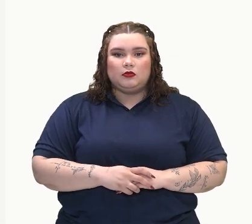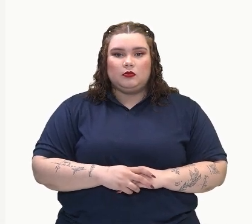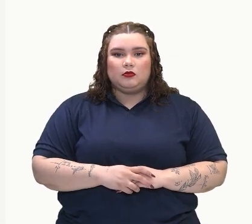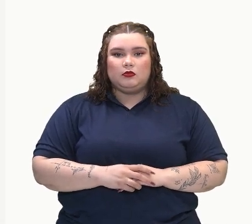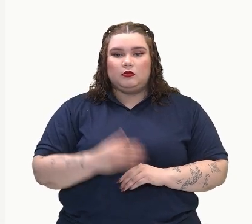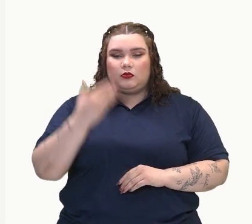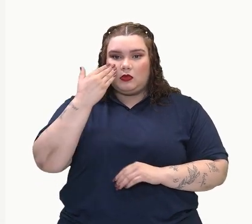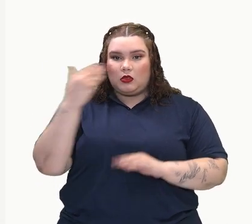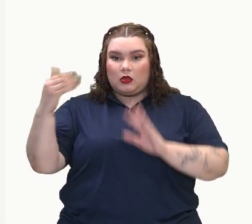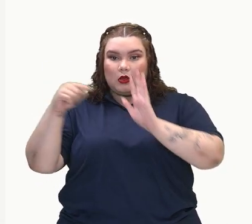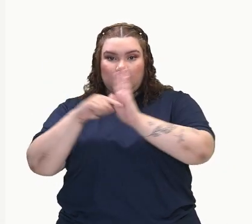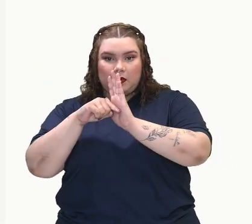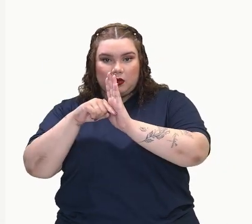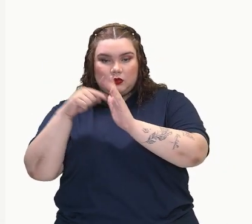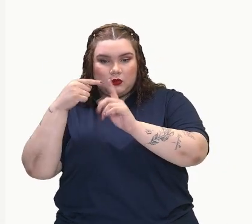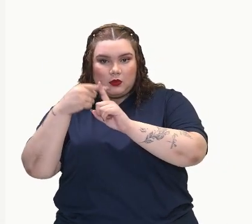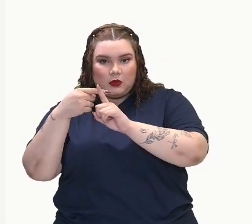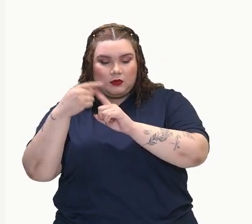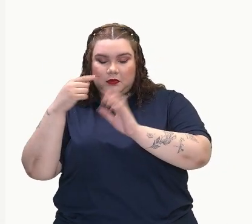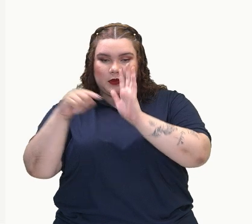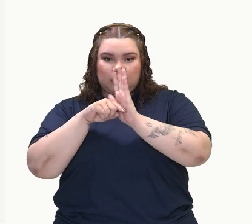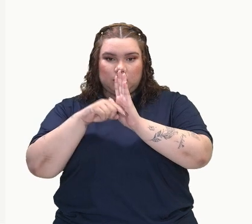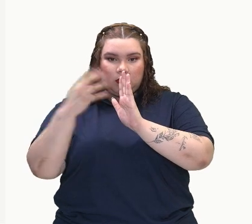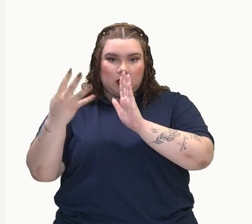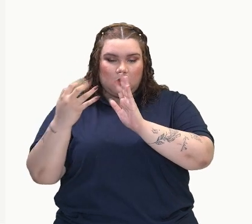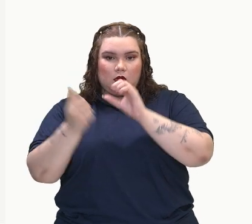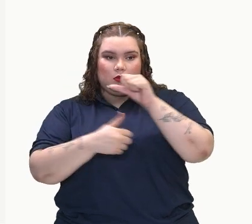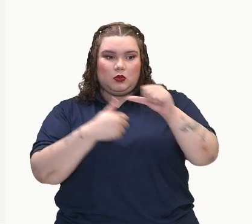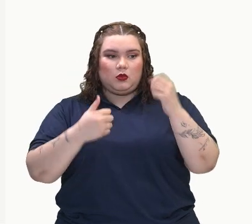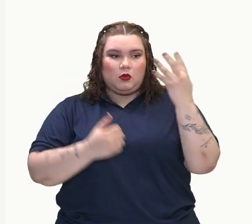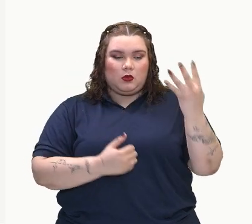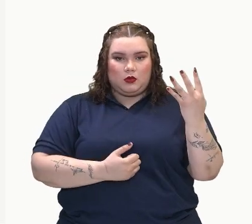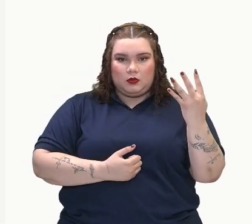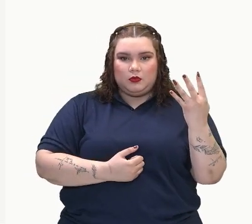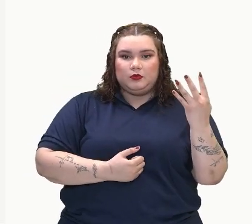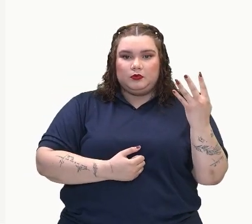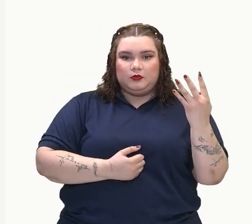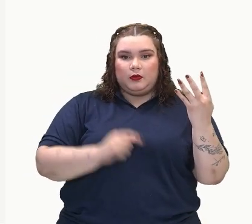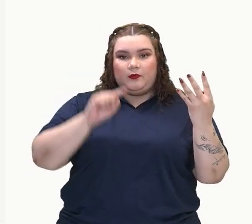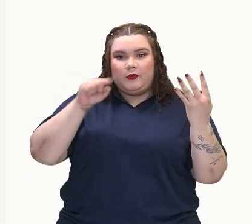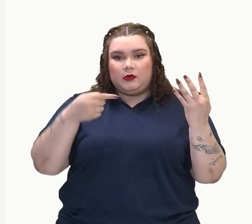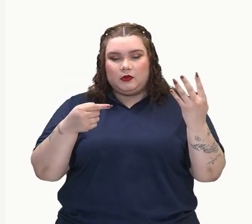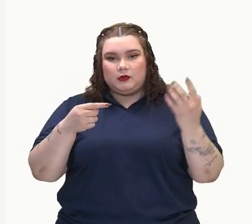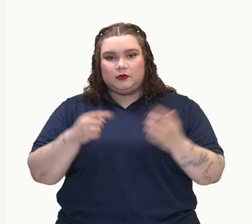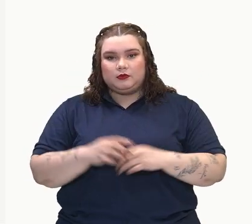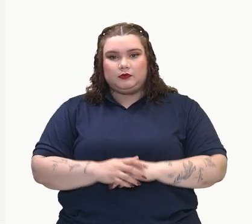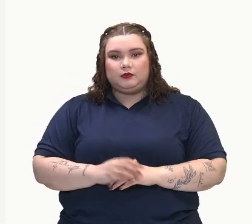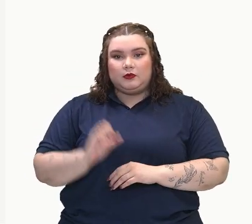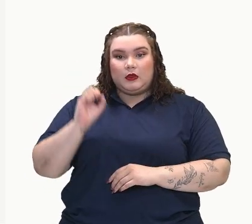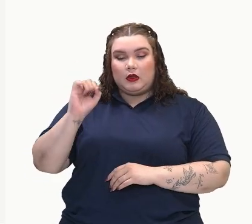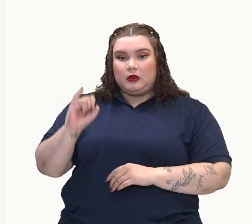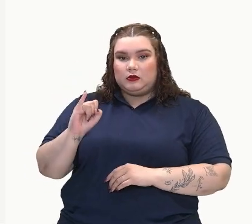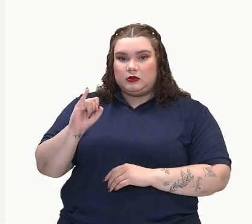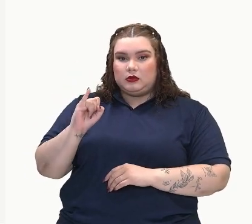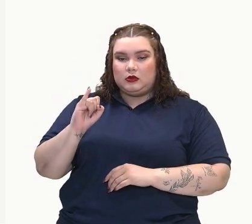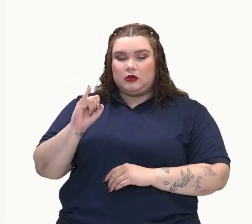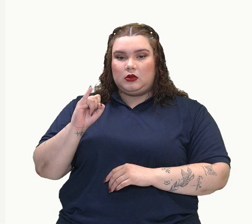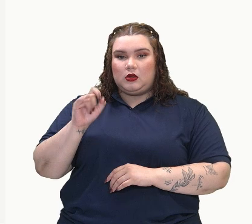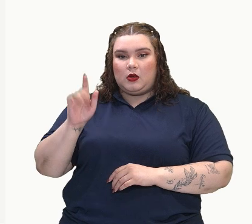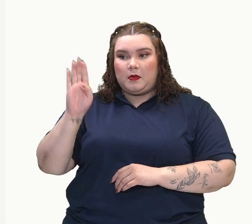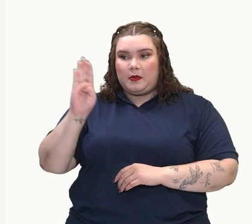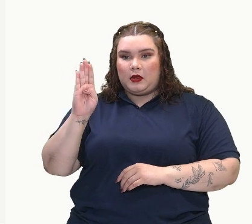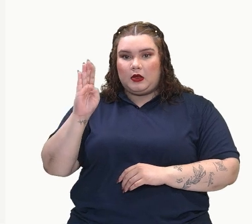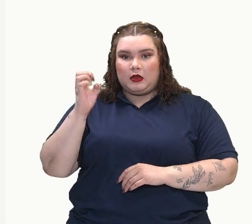é menos 4, na coordenada vai ser quanto? 4, vírgula. Se o b